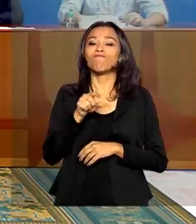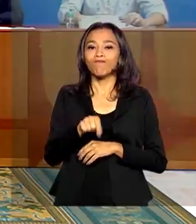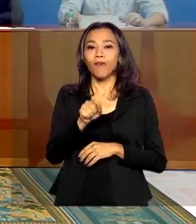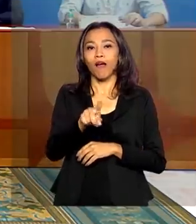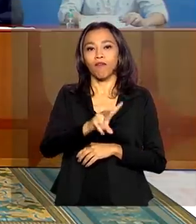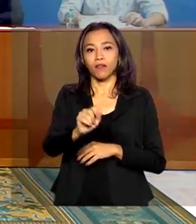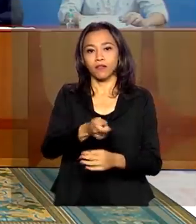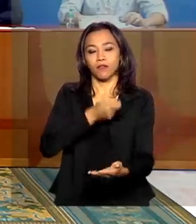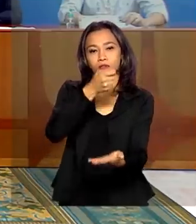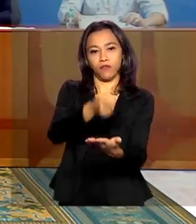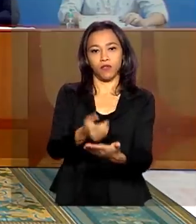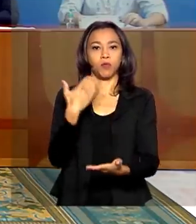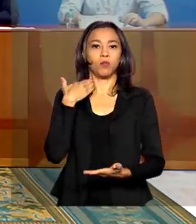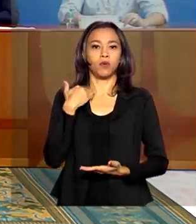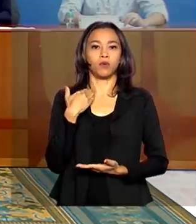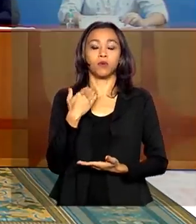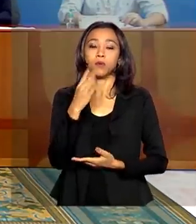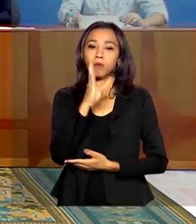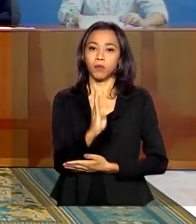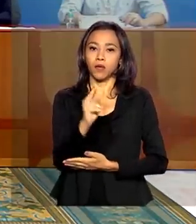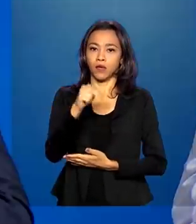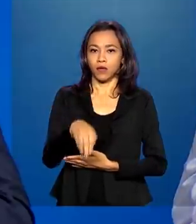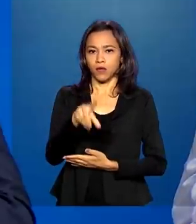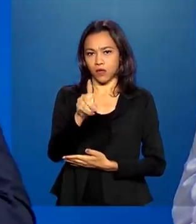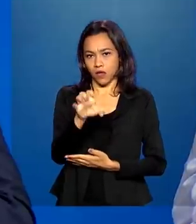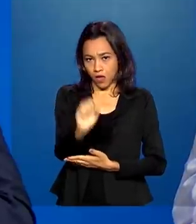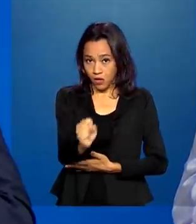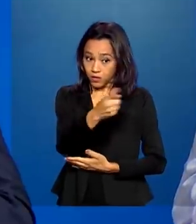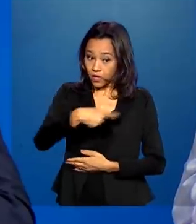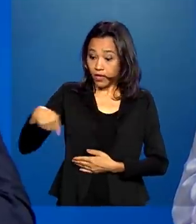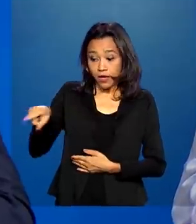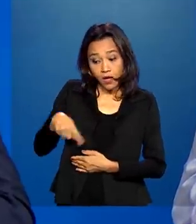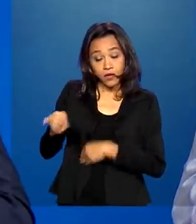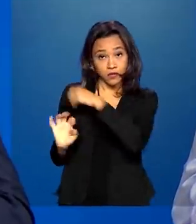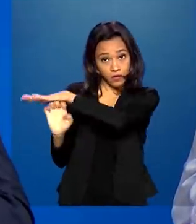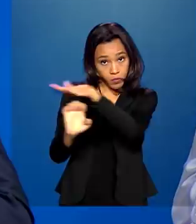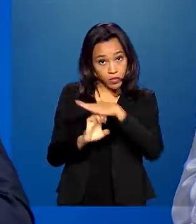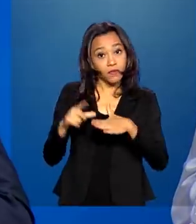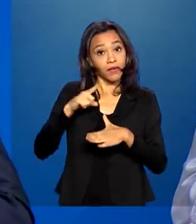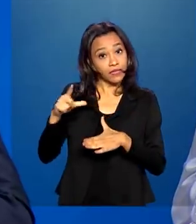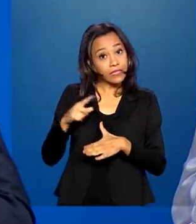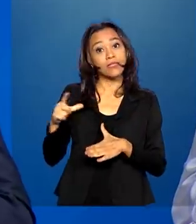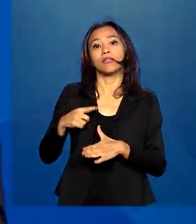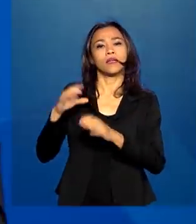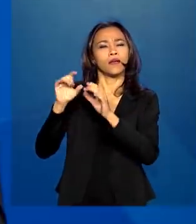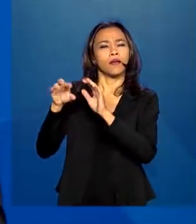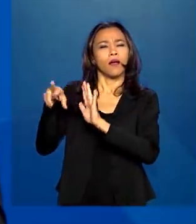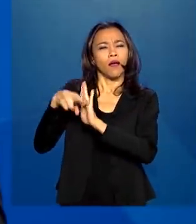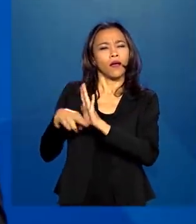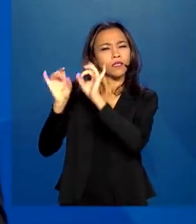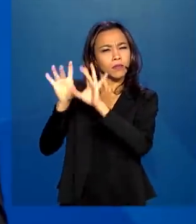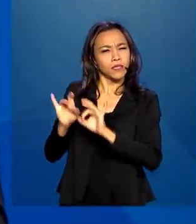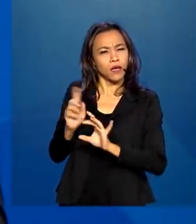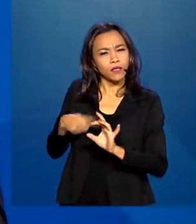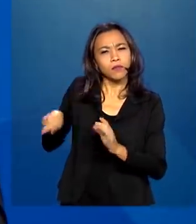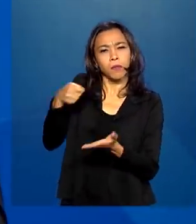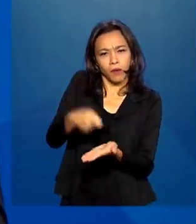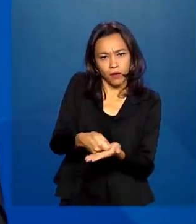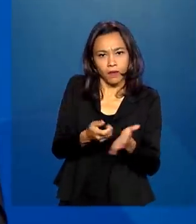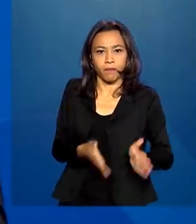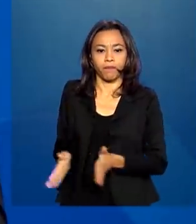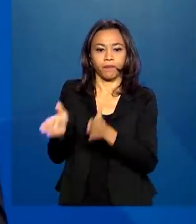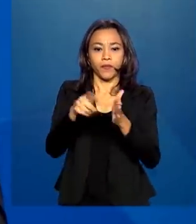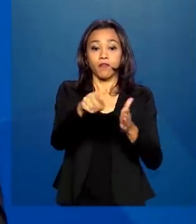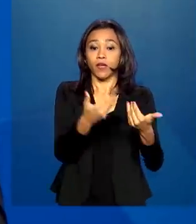será feita pelo BNDES e as empresas terão condições especiais para pagar. O prazo do programa fica